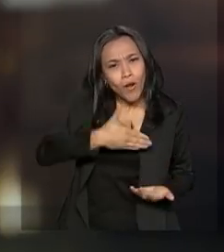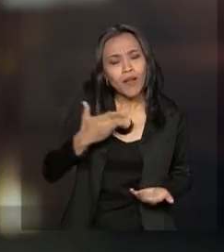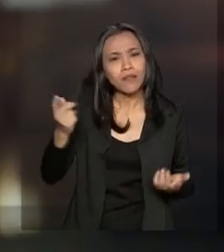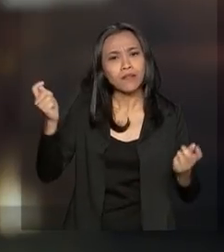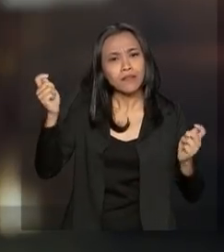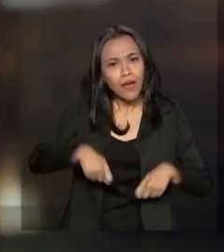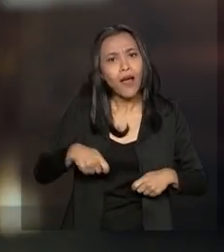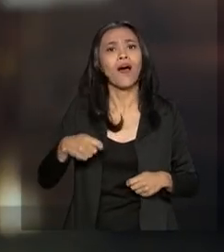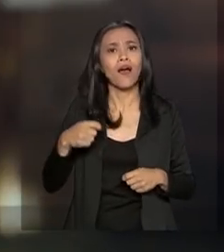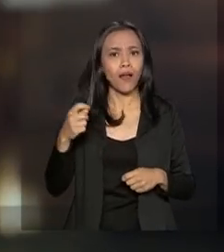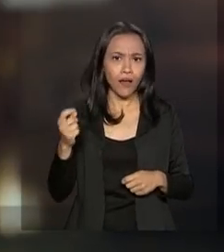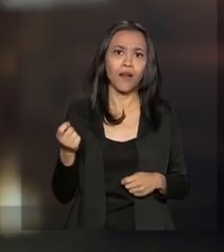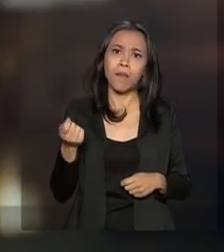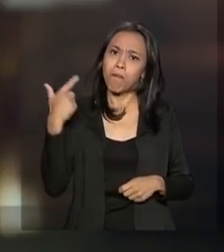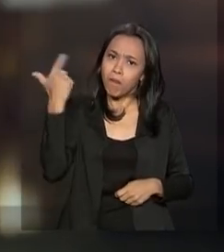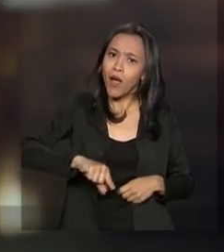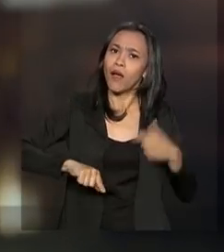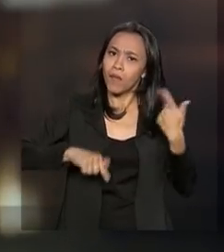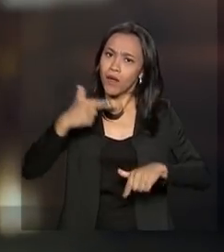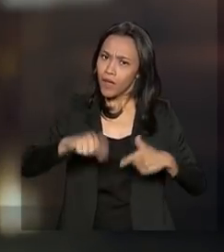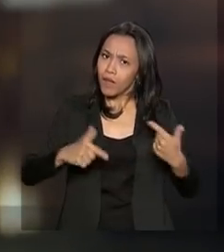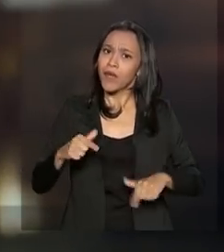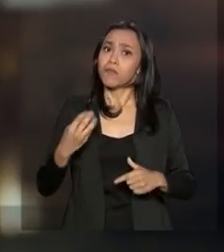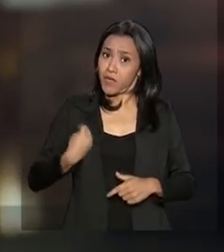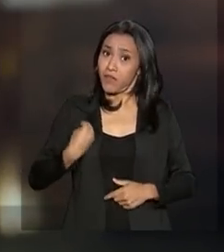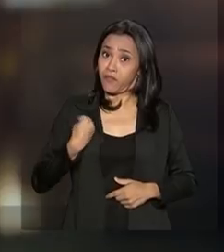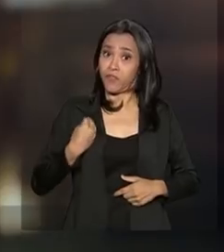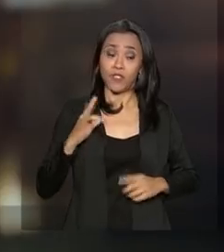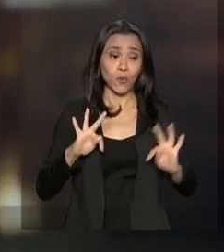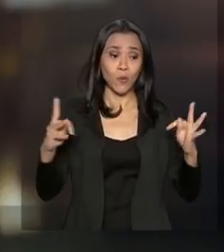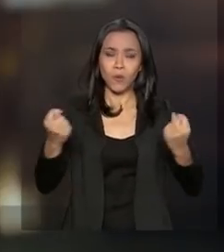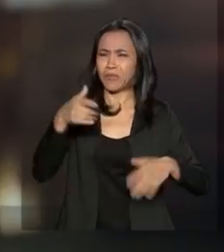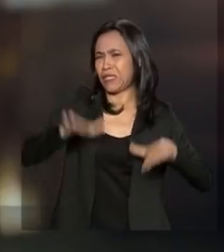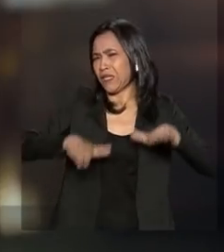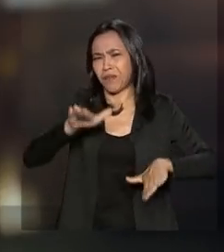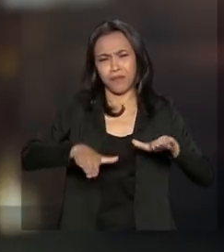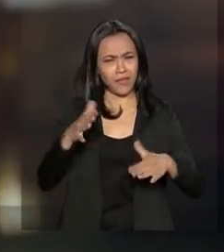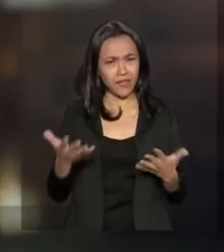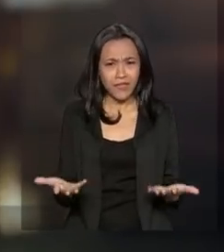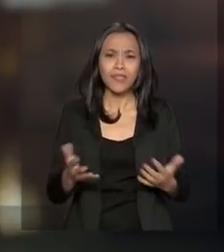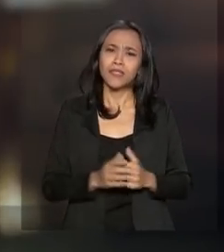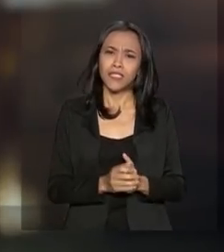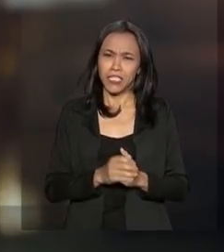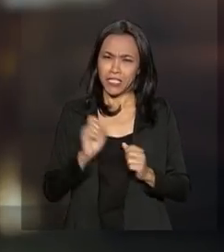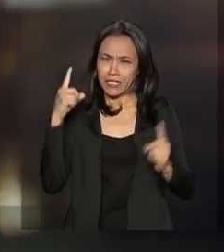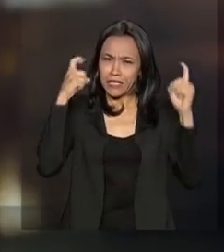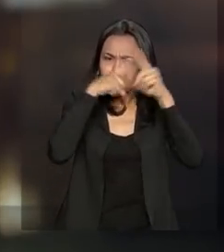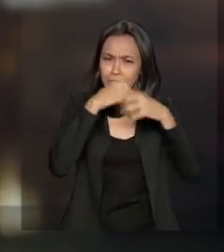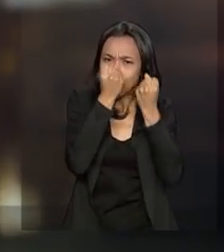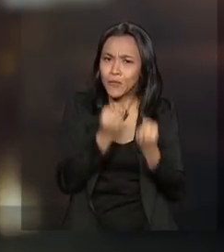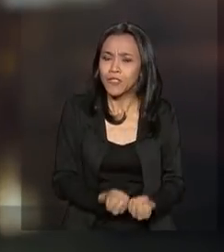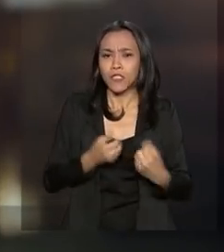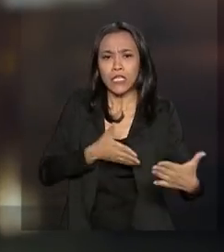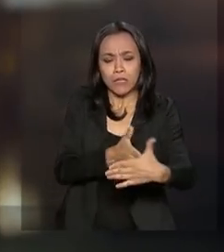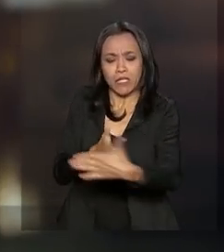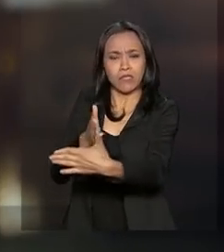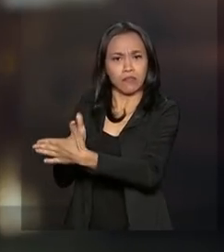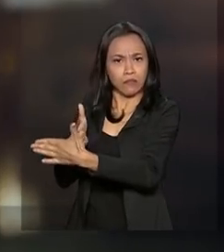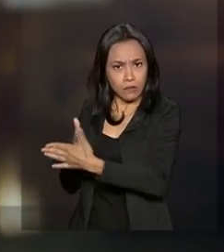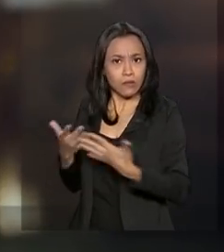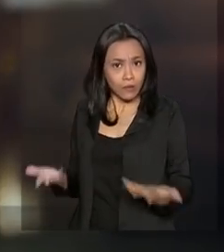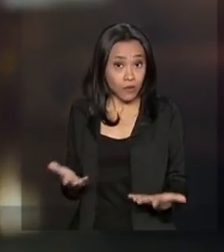possível fazer mais pelo Brasil e pela vida de todos, independentemente das dificuldades, das barreiras